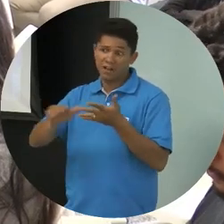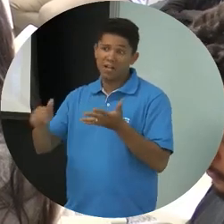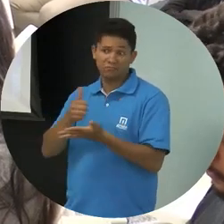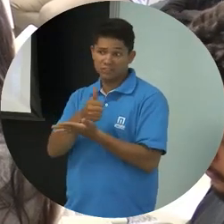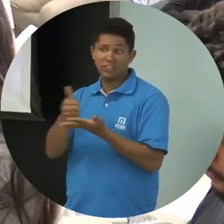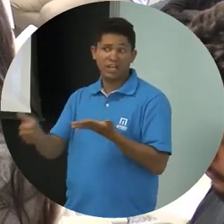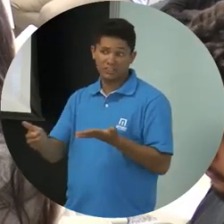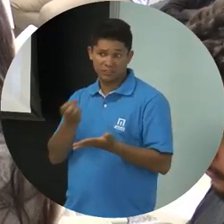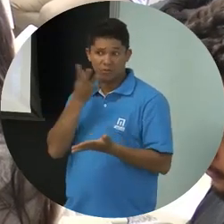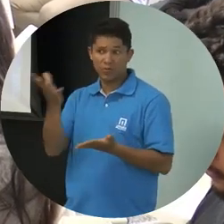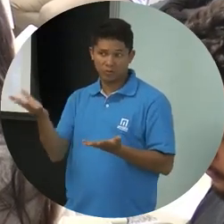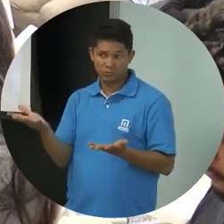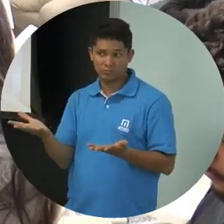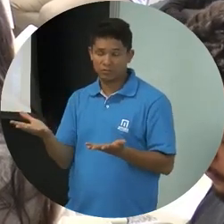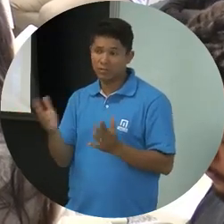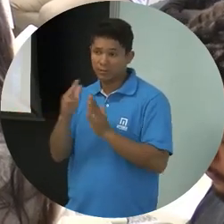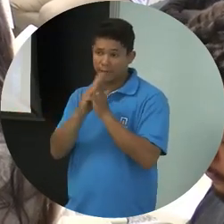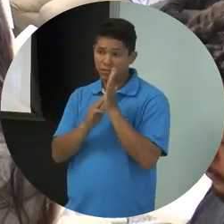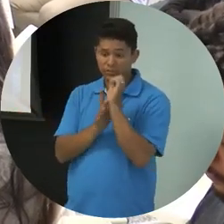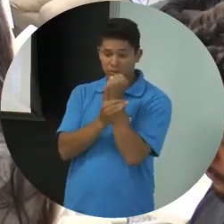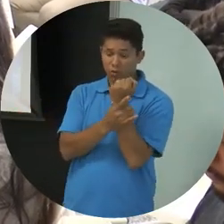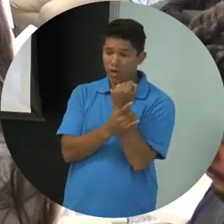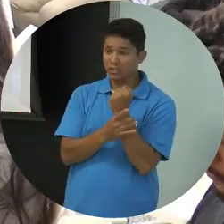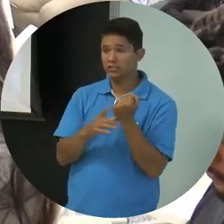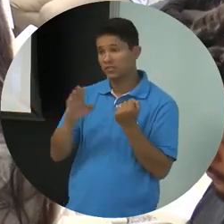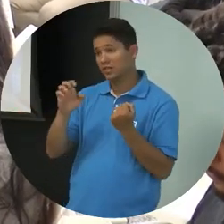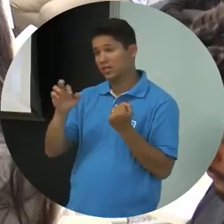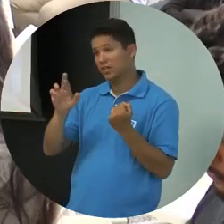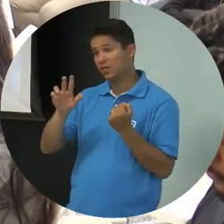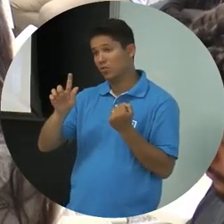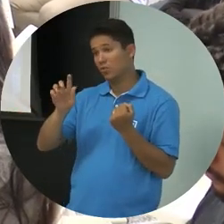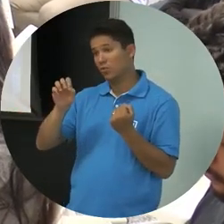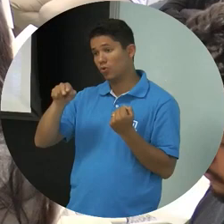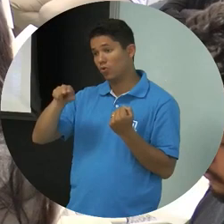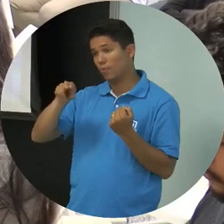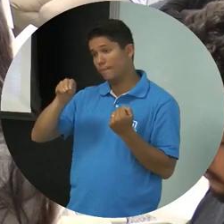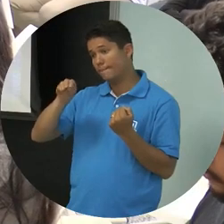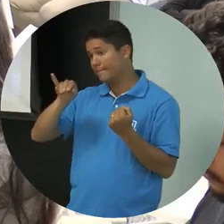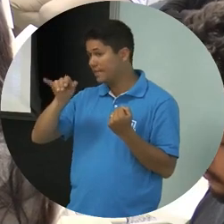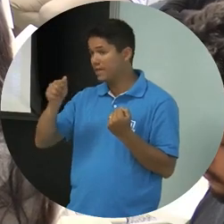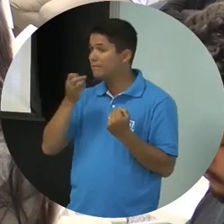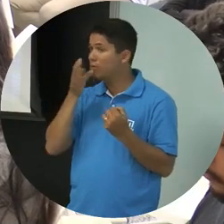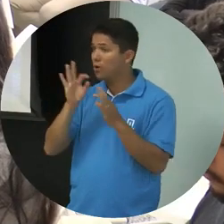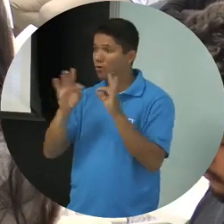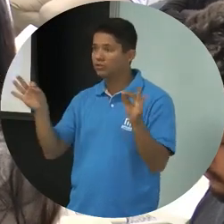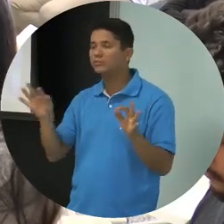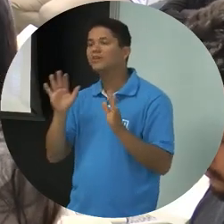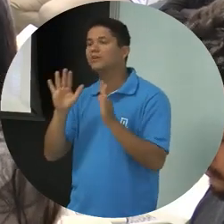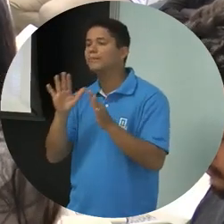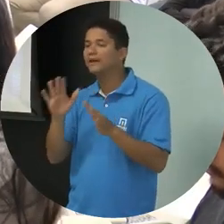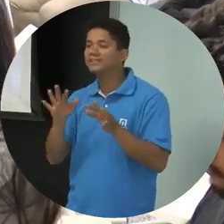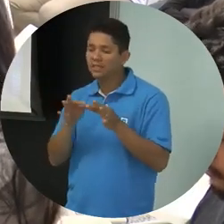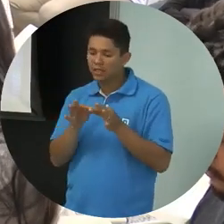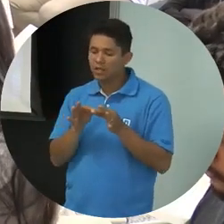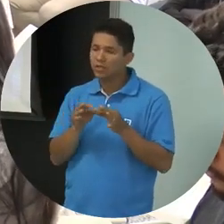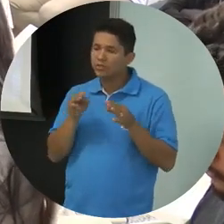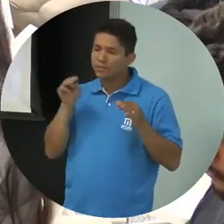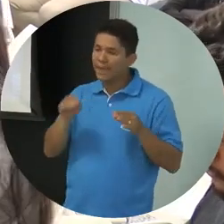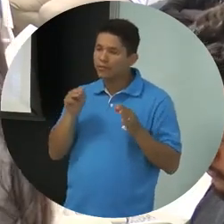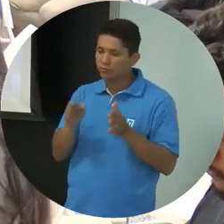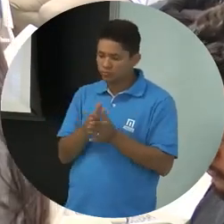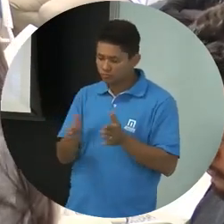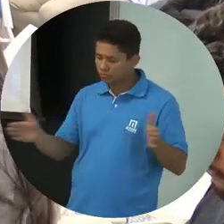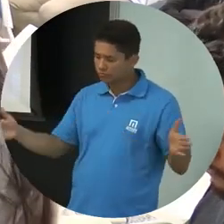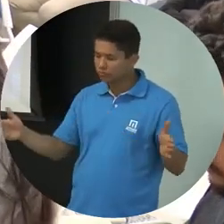método, principalmente em relação à segurança e ergonomia, é inquestionável, né? A viabilidade técnica. Mas a partir de quantos metros cúbicos, por exemplo,